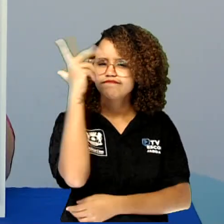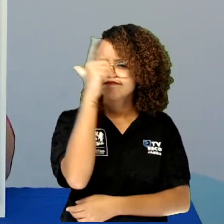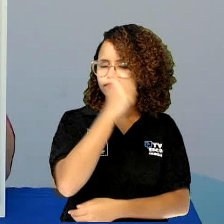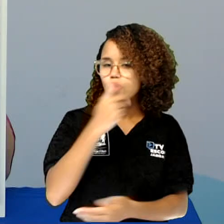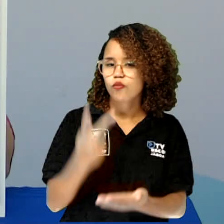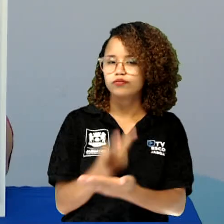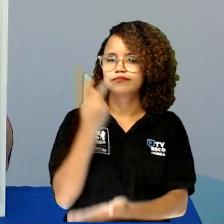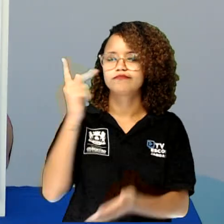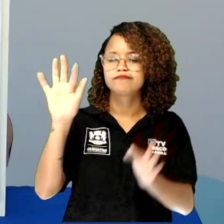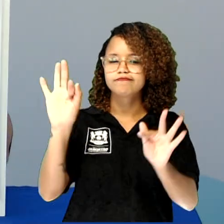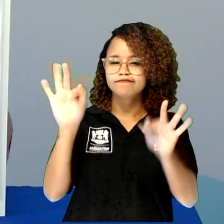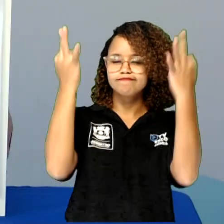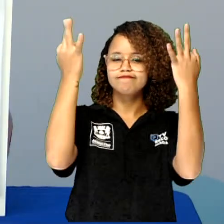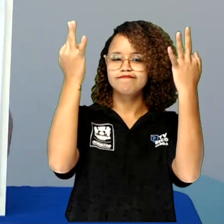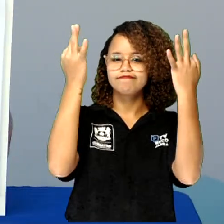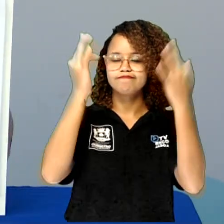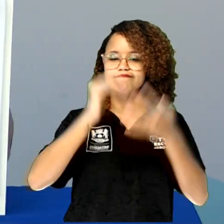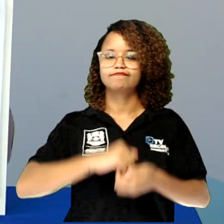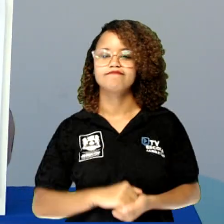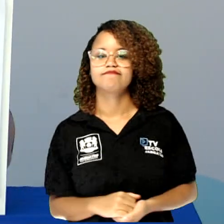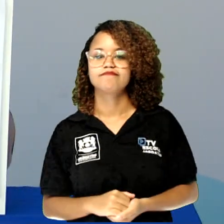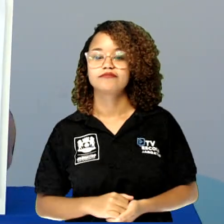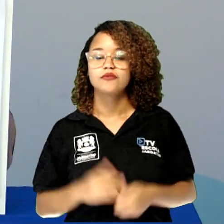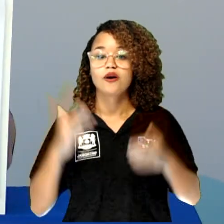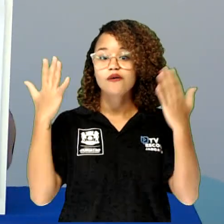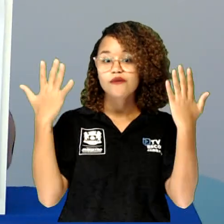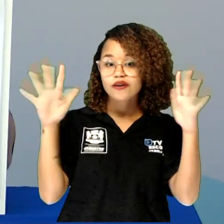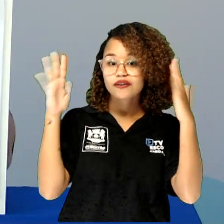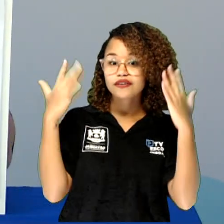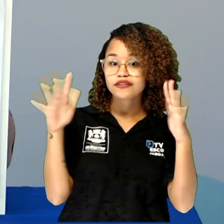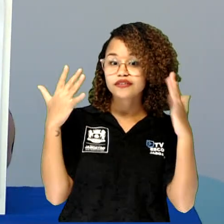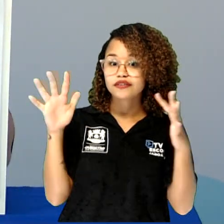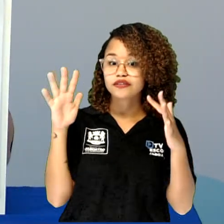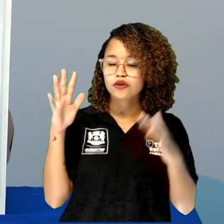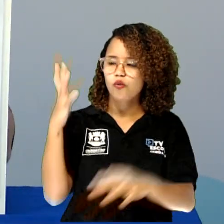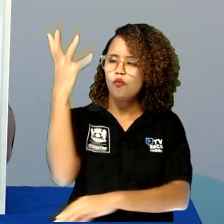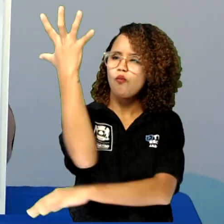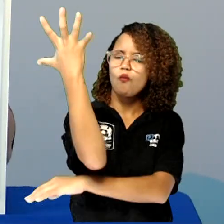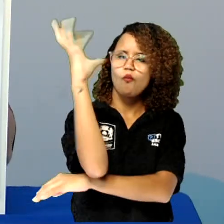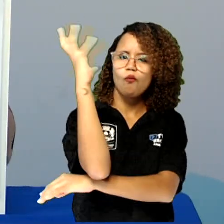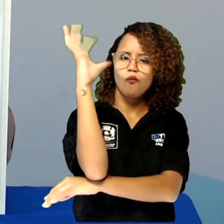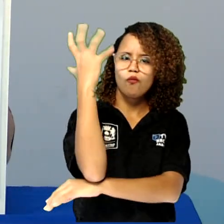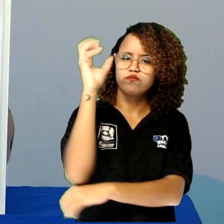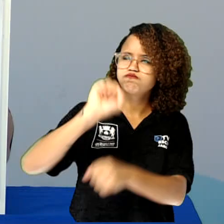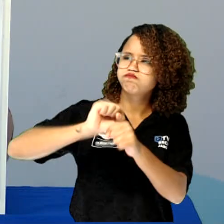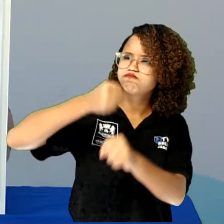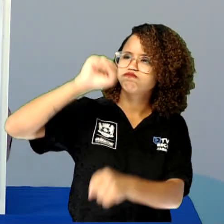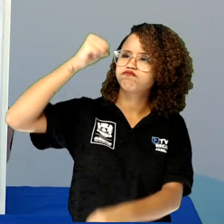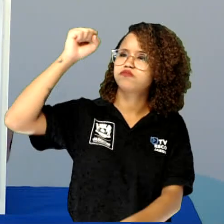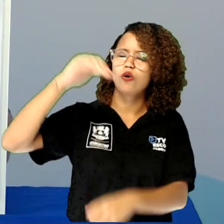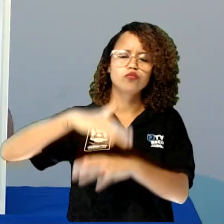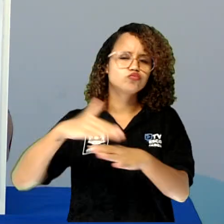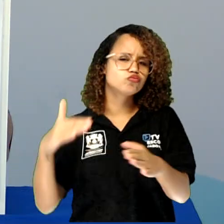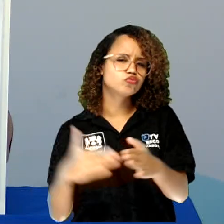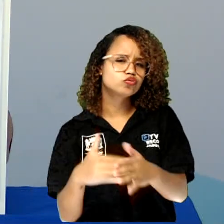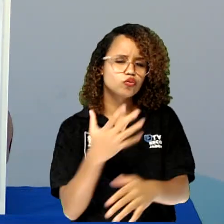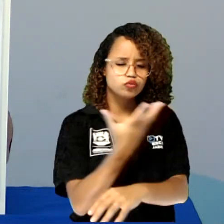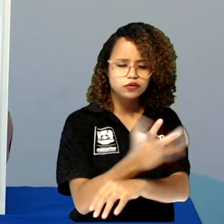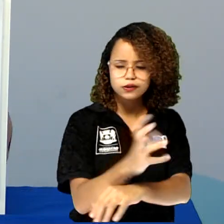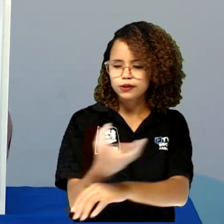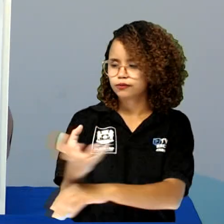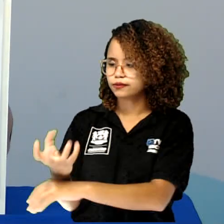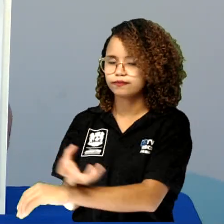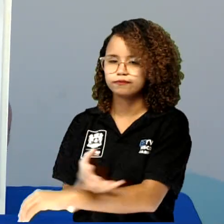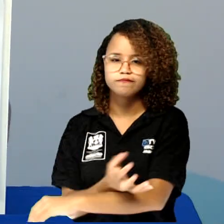uma festa e era o aniversário de uma grande árvore. Todas as plantas estavam lá super